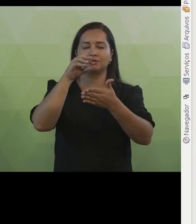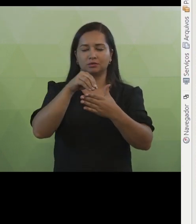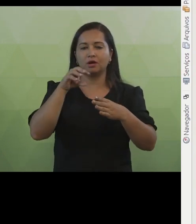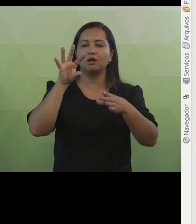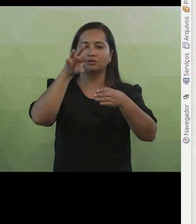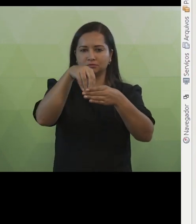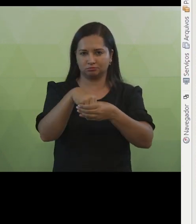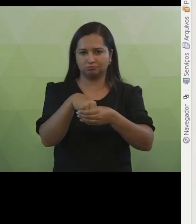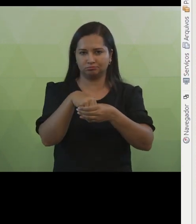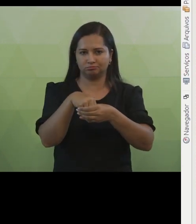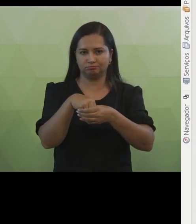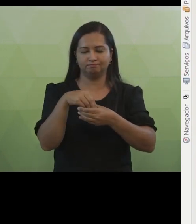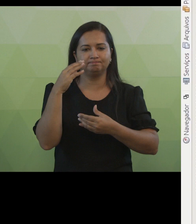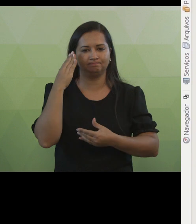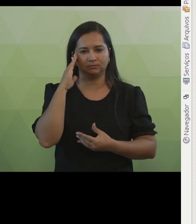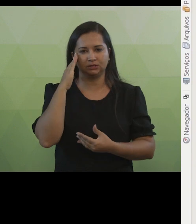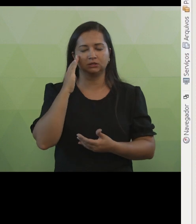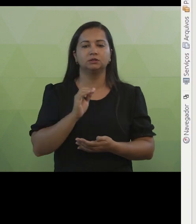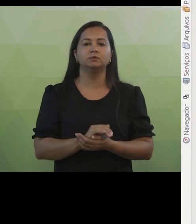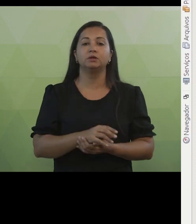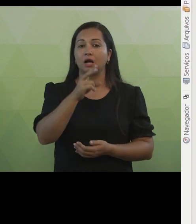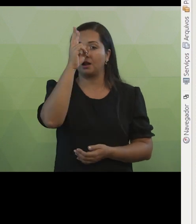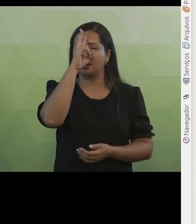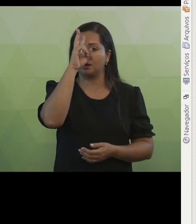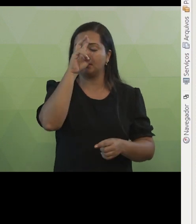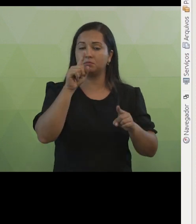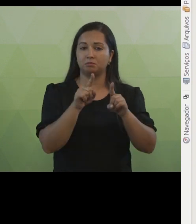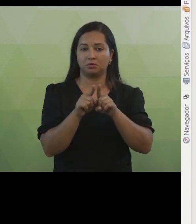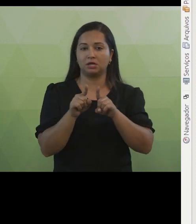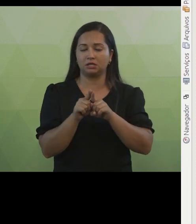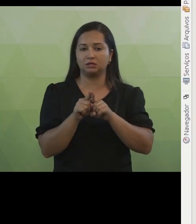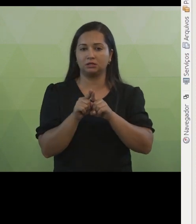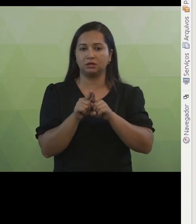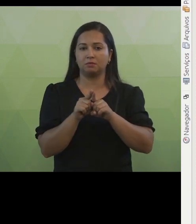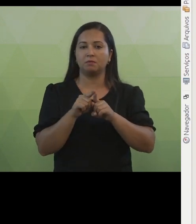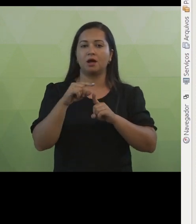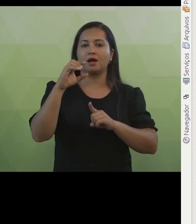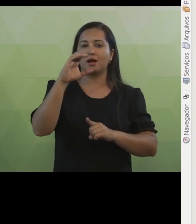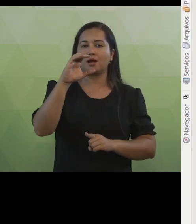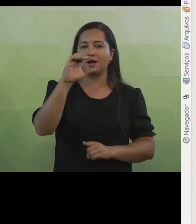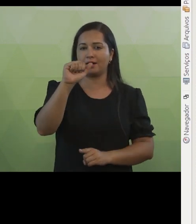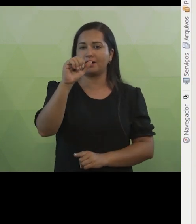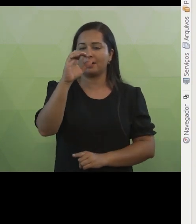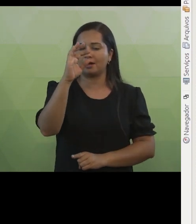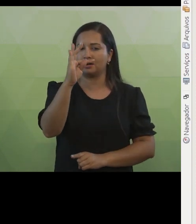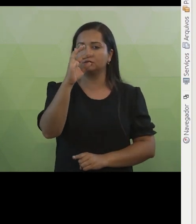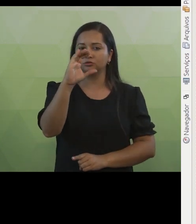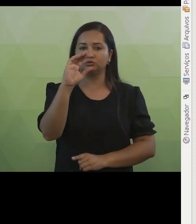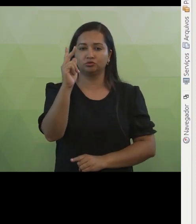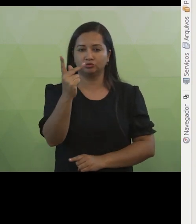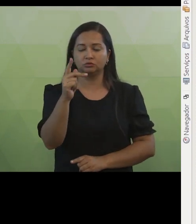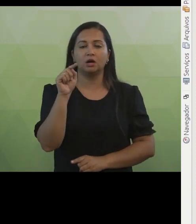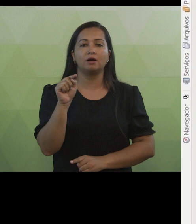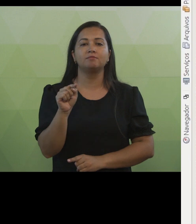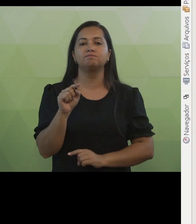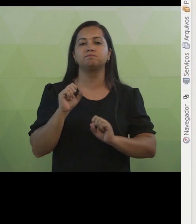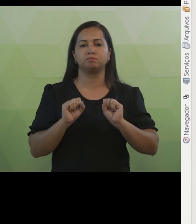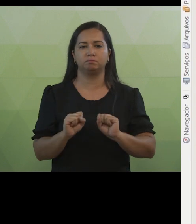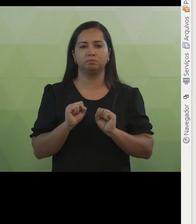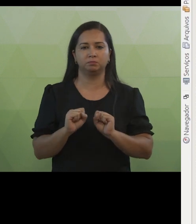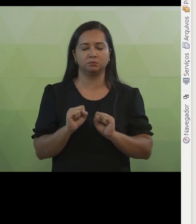mais robusta. E lembrando que o bloco catch pode